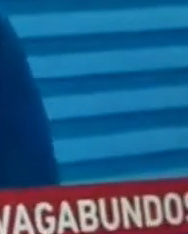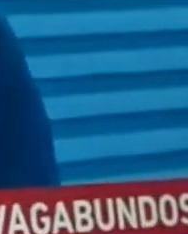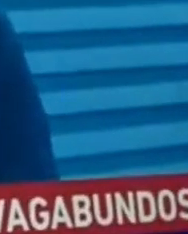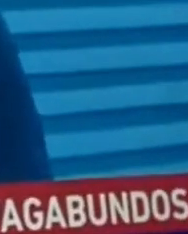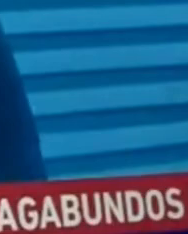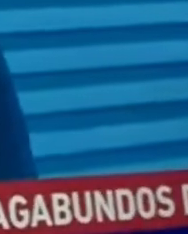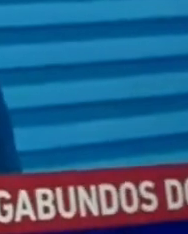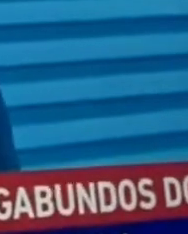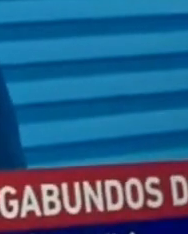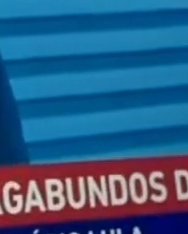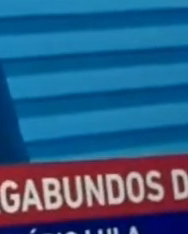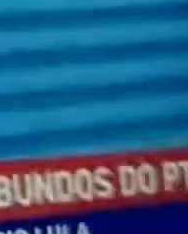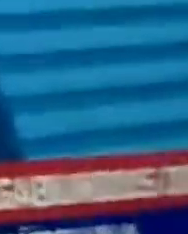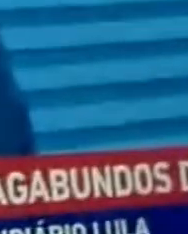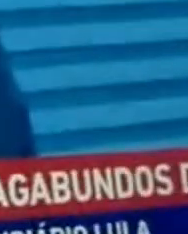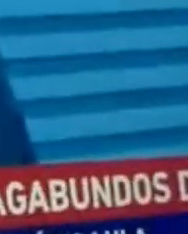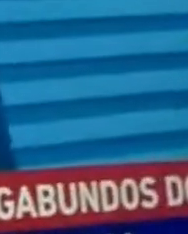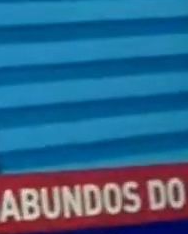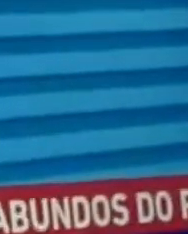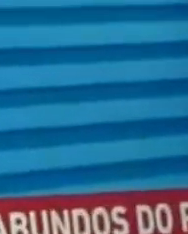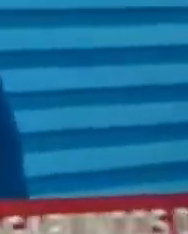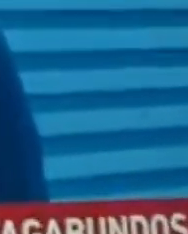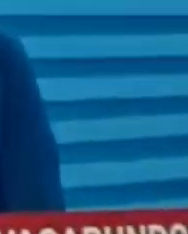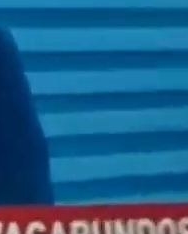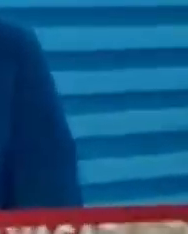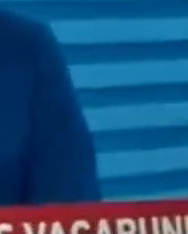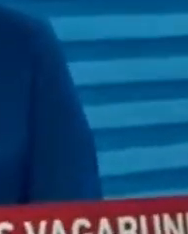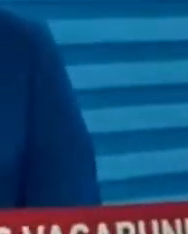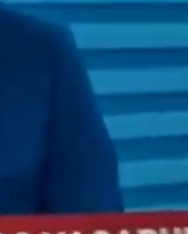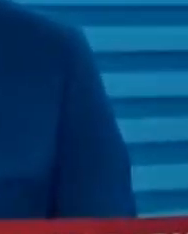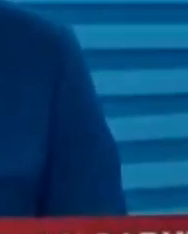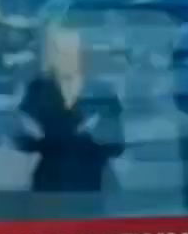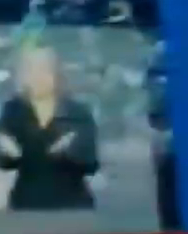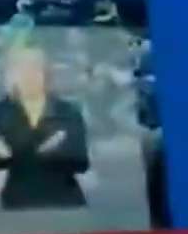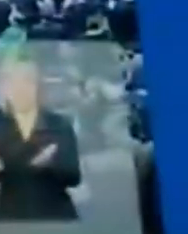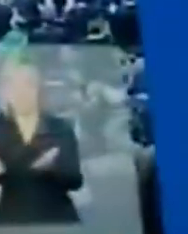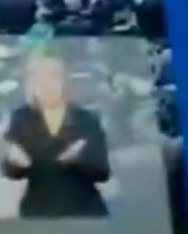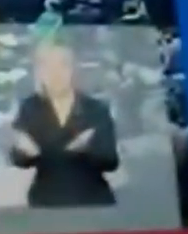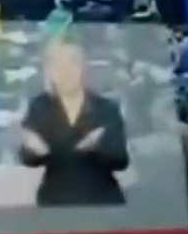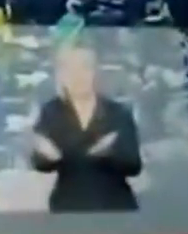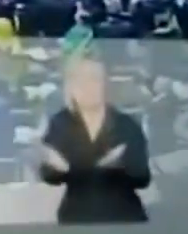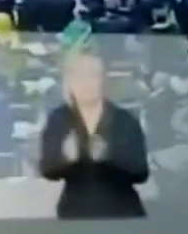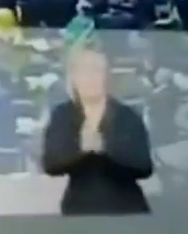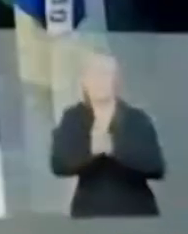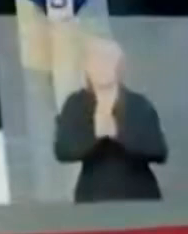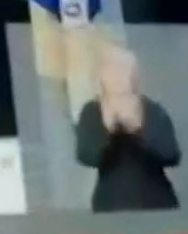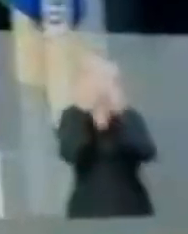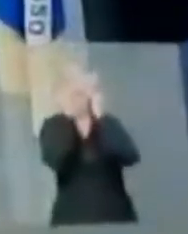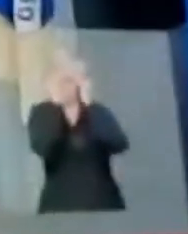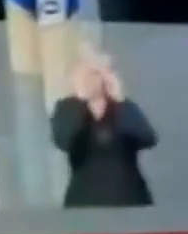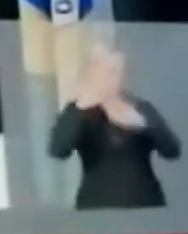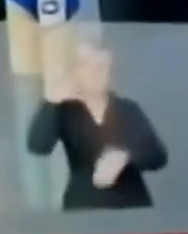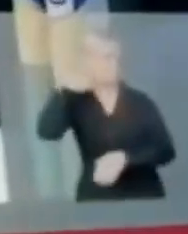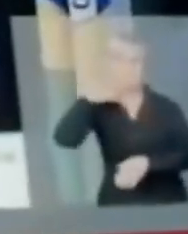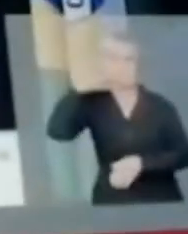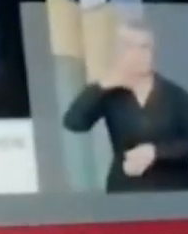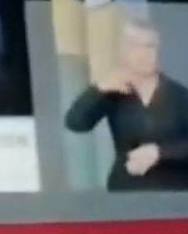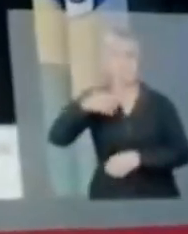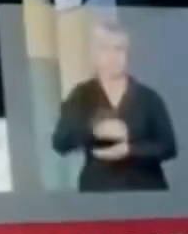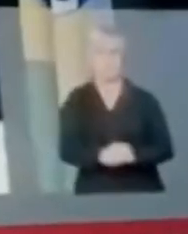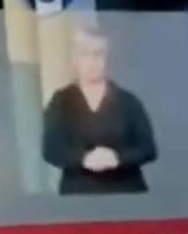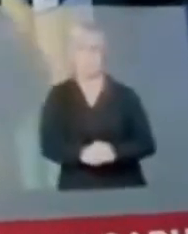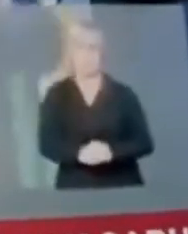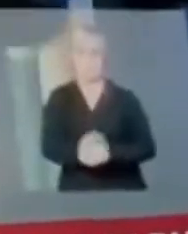evento em 2016, votou da seguinte forma durante o impeachment de Dilma Rousseff. Respeito, orador. Um minuto a